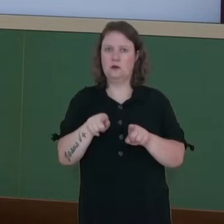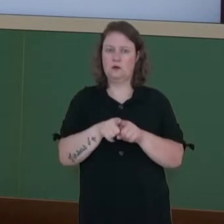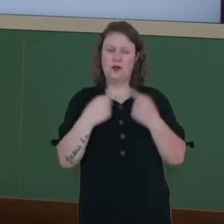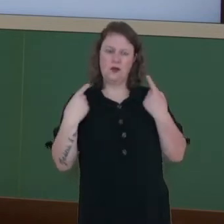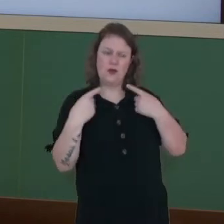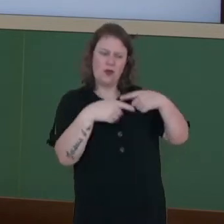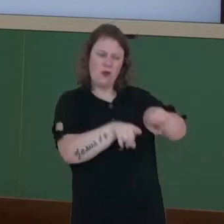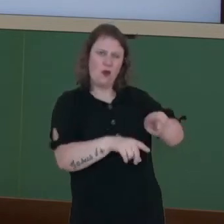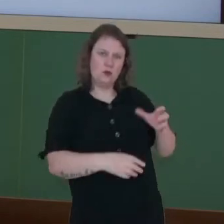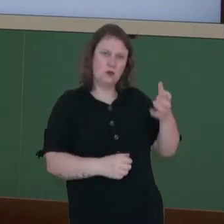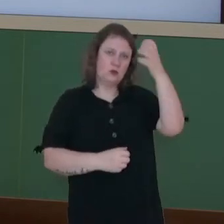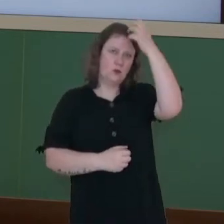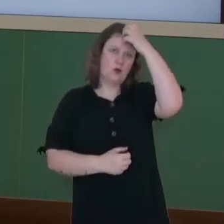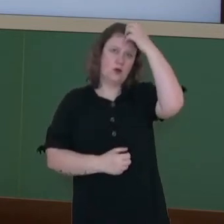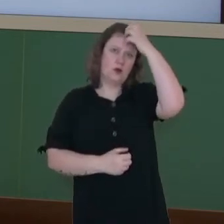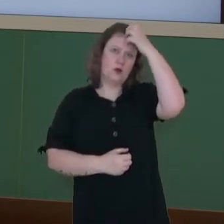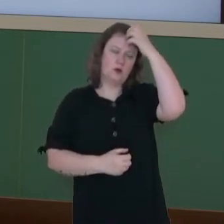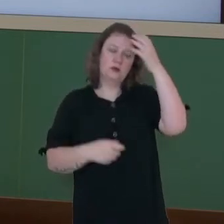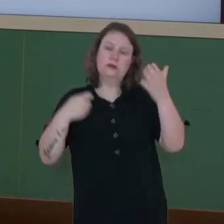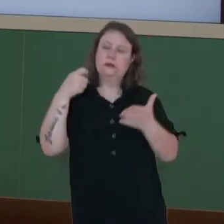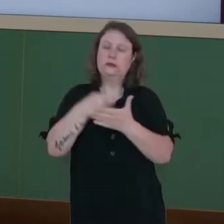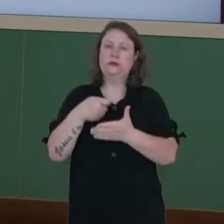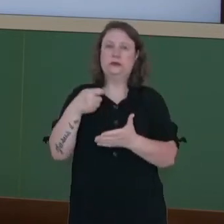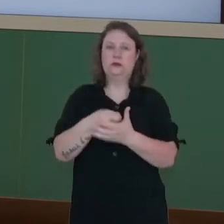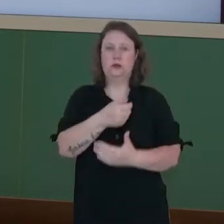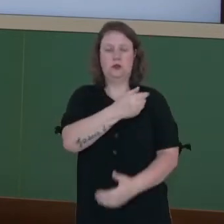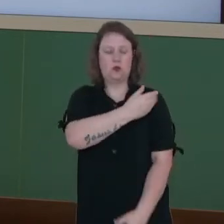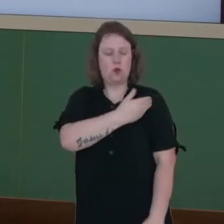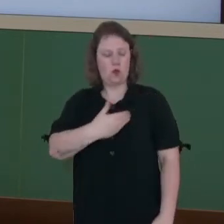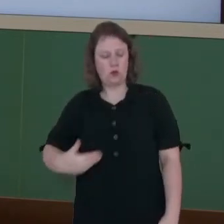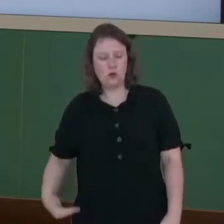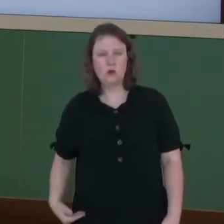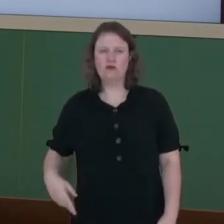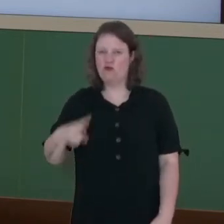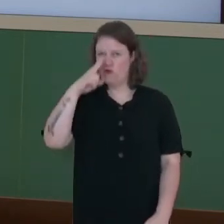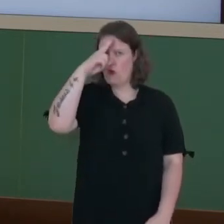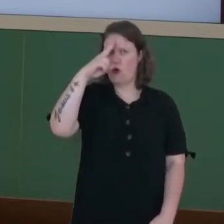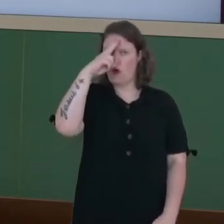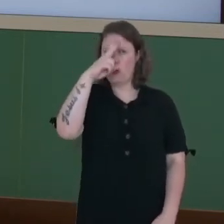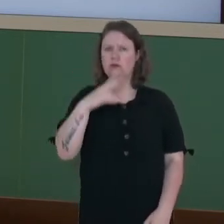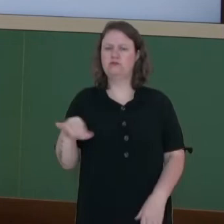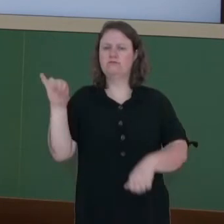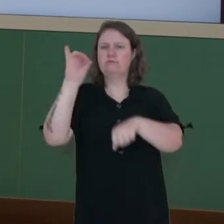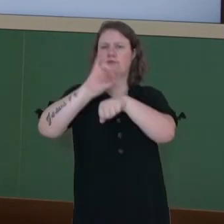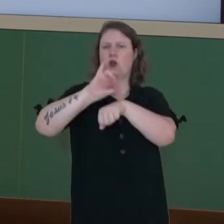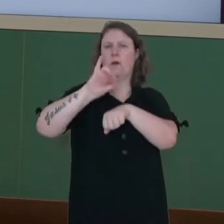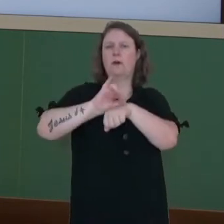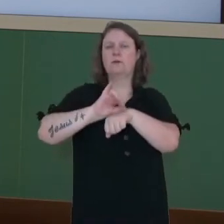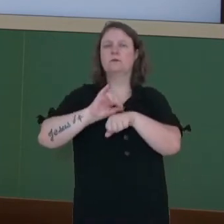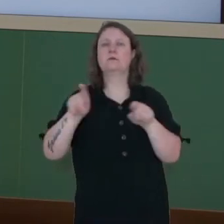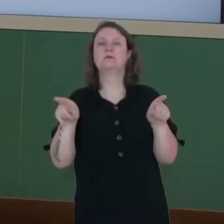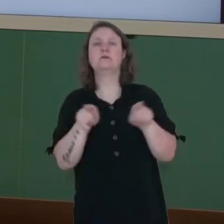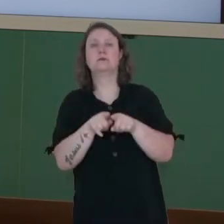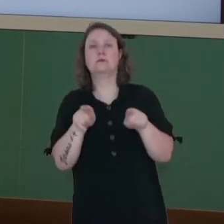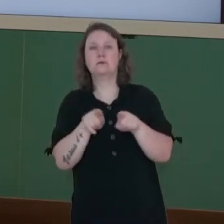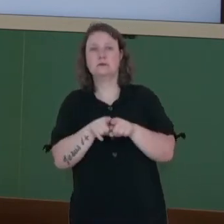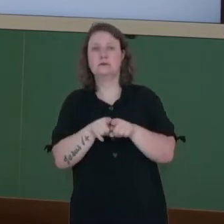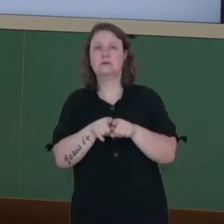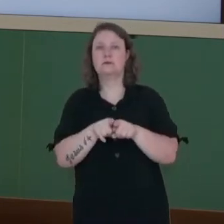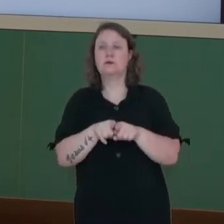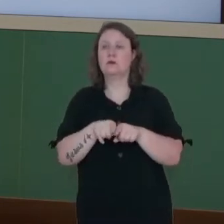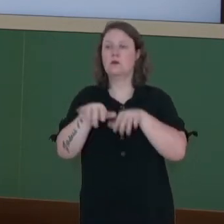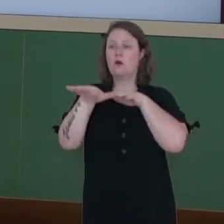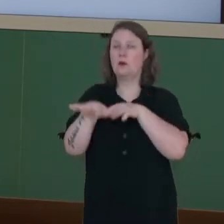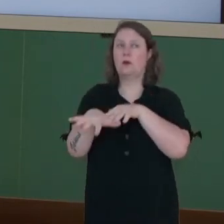monarquia e defendia um governo forte e centralizador. O grupo teve a adesão principalmente dos